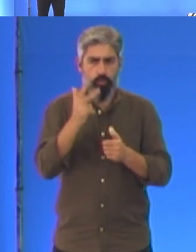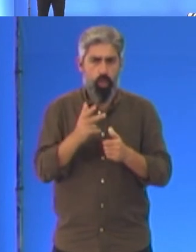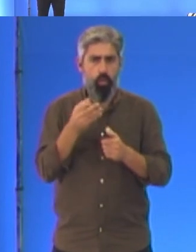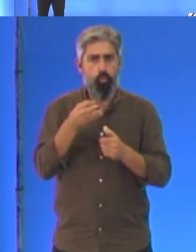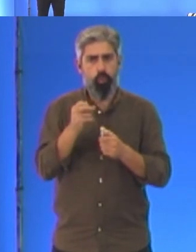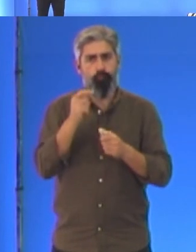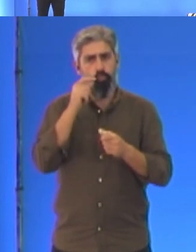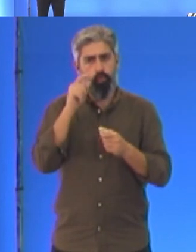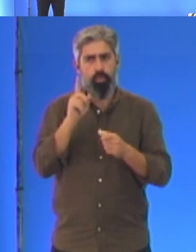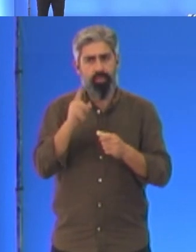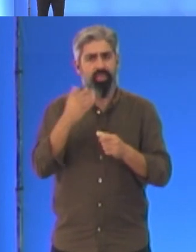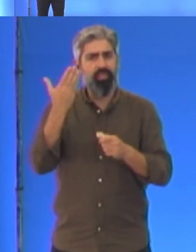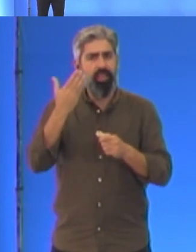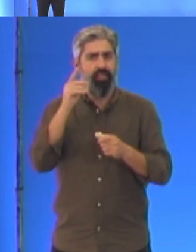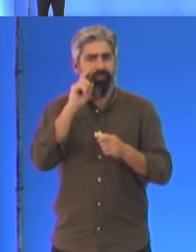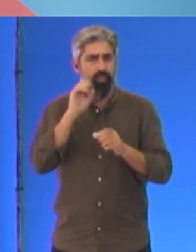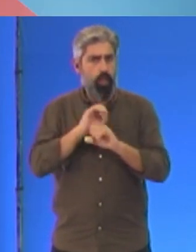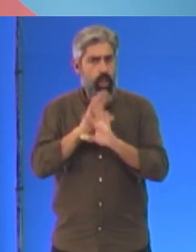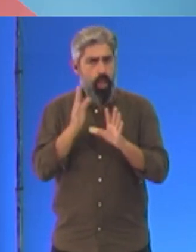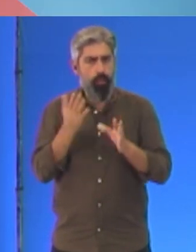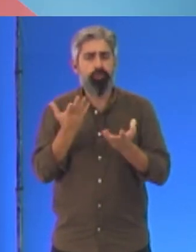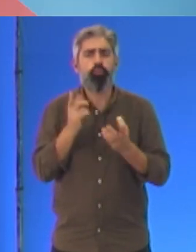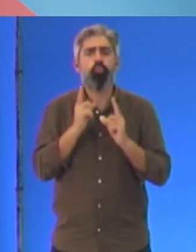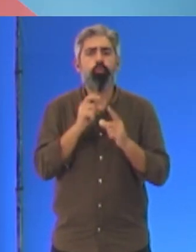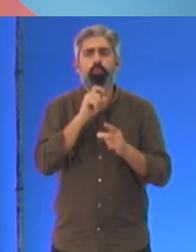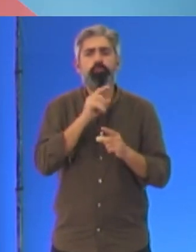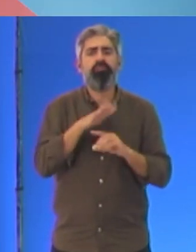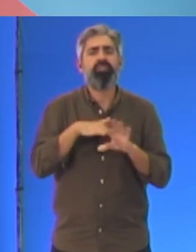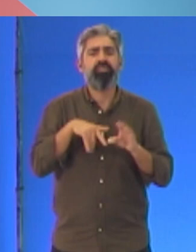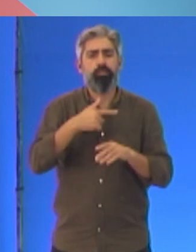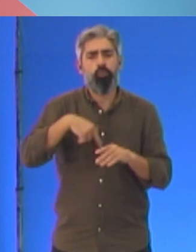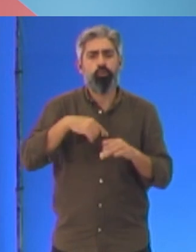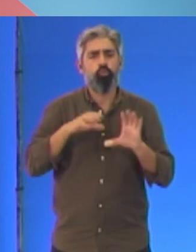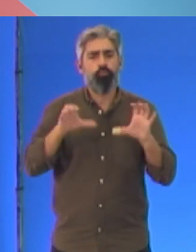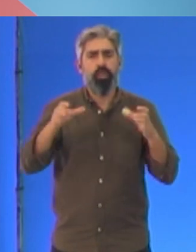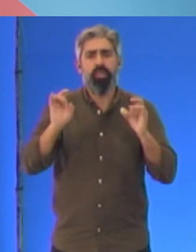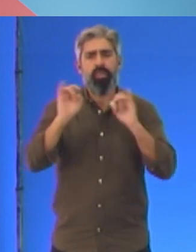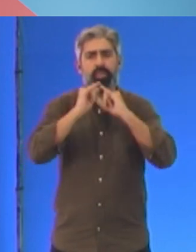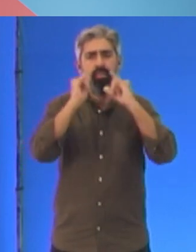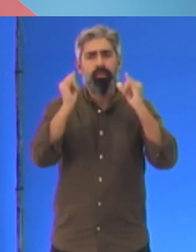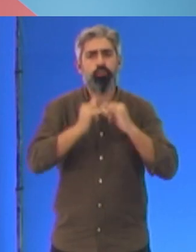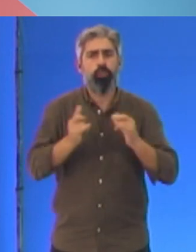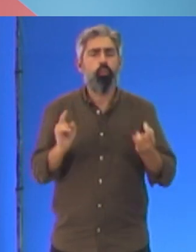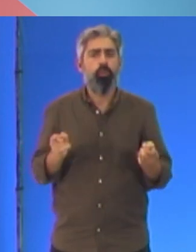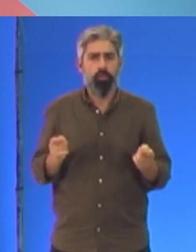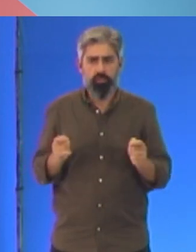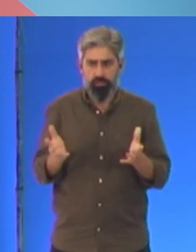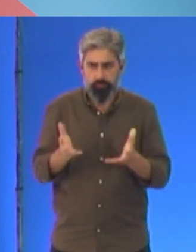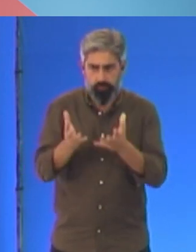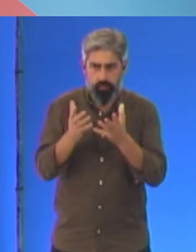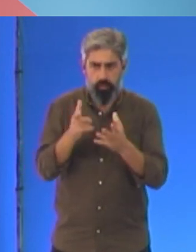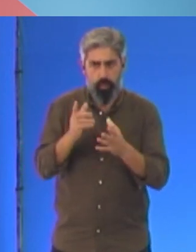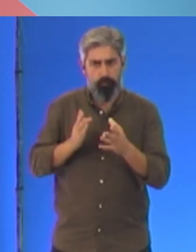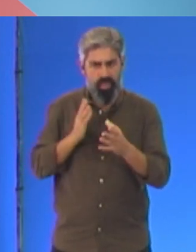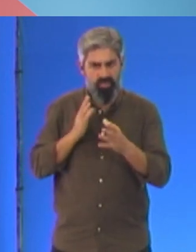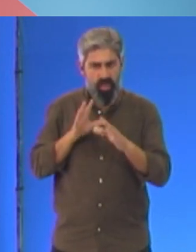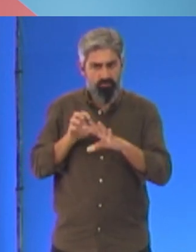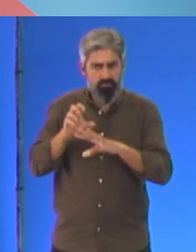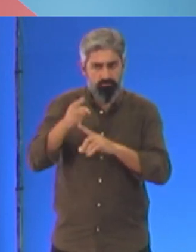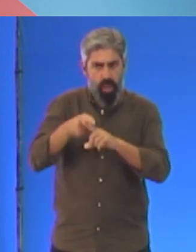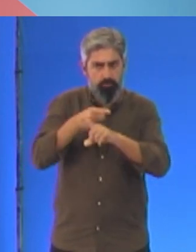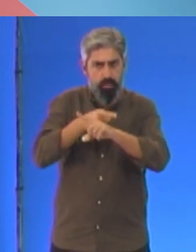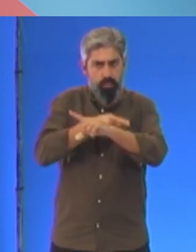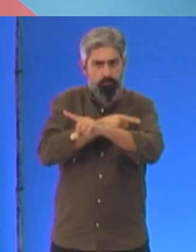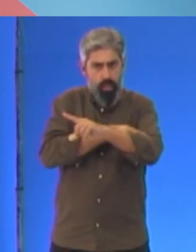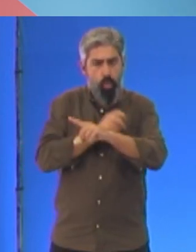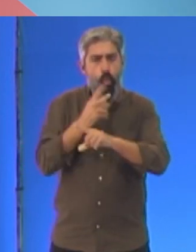defender como é óbvio mas o que devemos fazer enquanto Comunidade Internacional estimular A Escalada militar ou